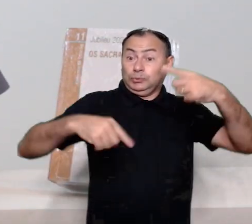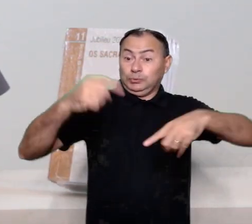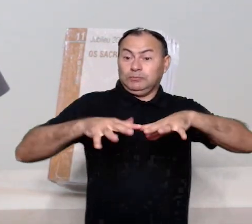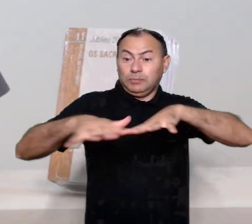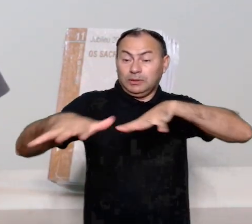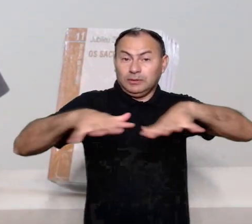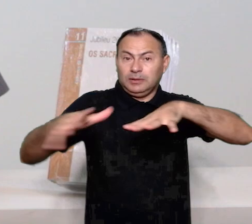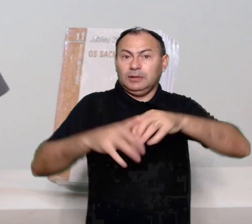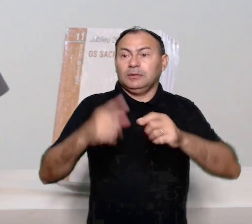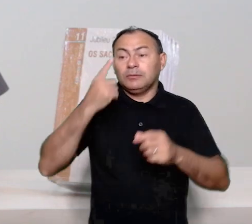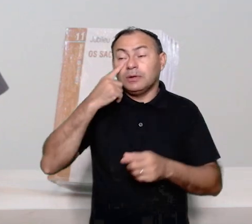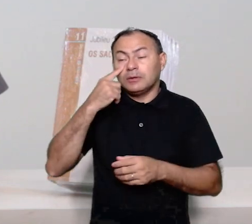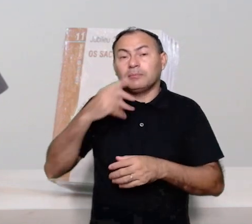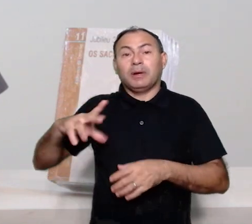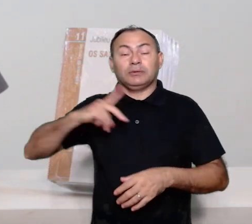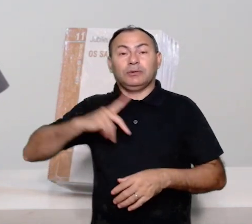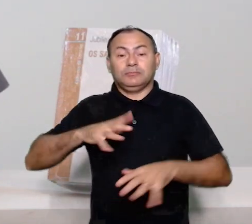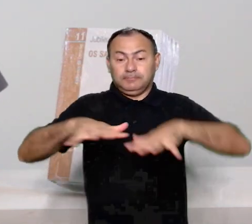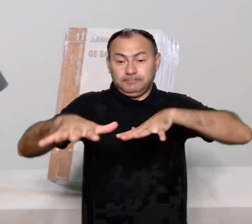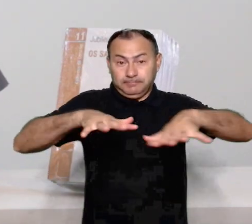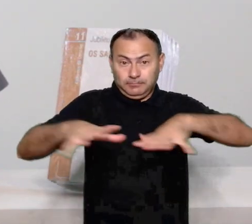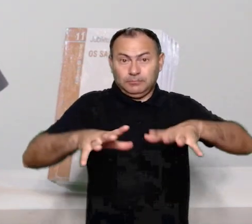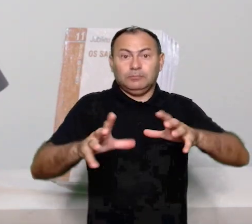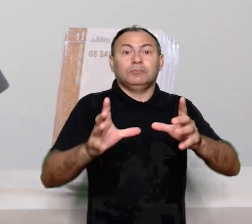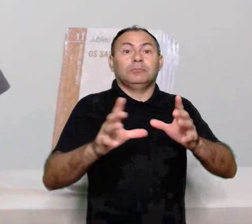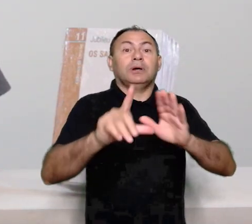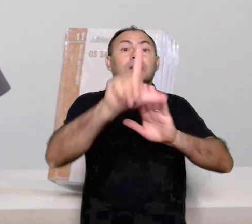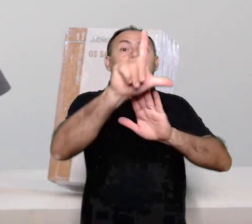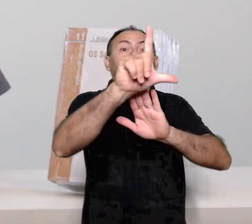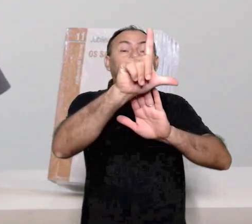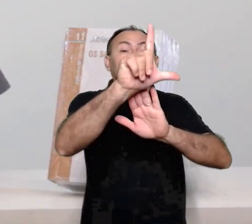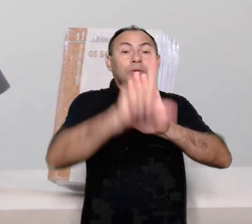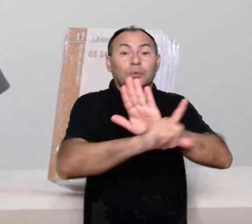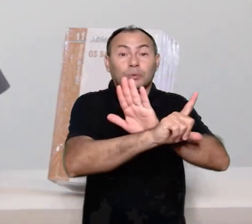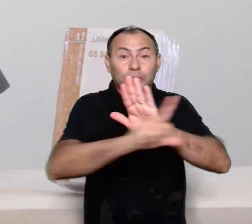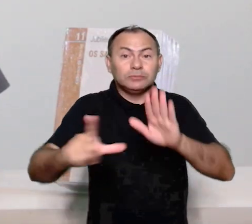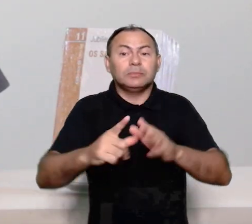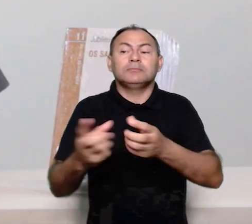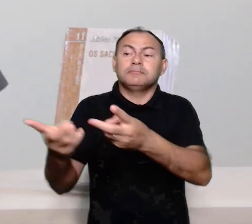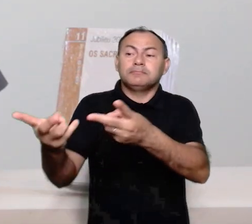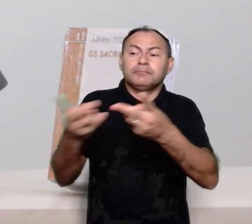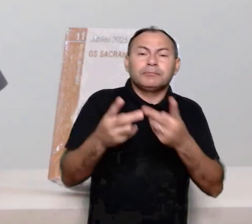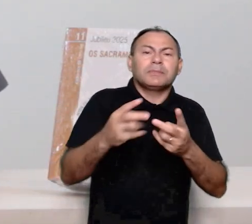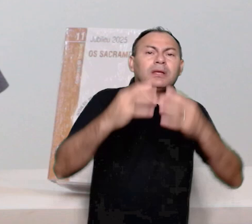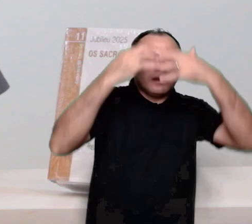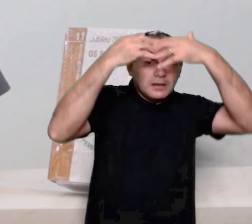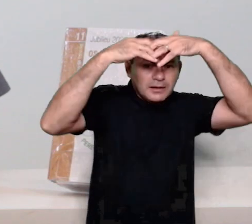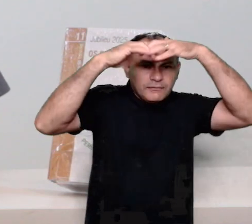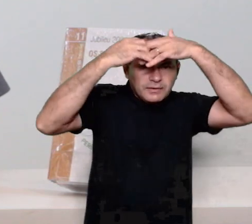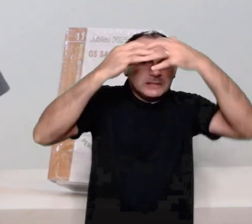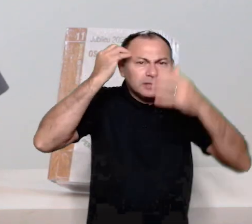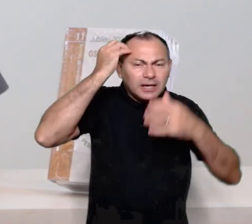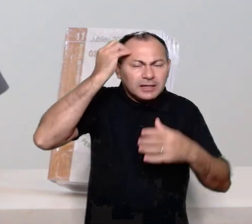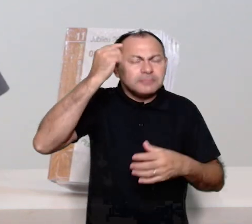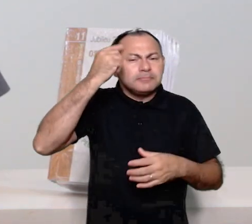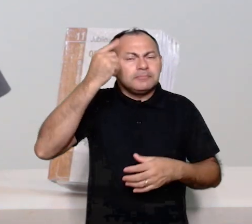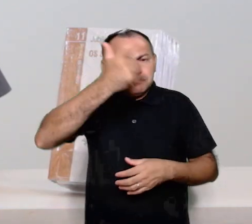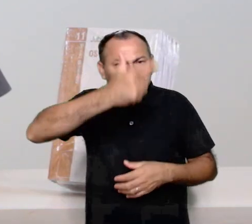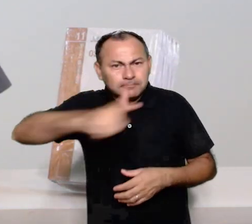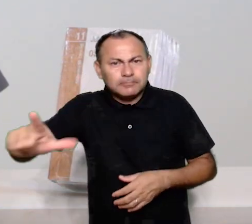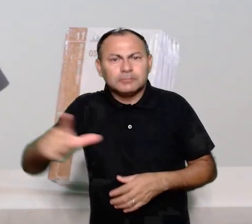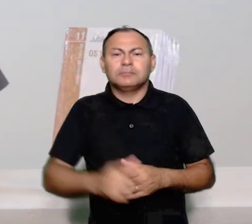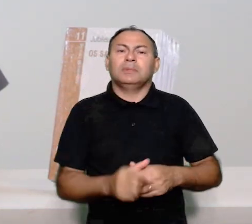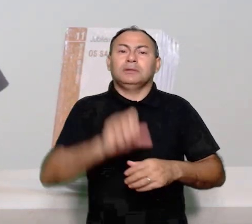em particular o movimento litúrgico, nós somos convidados a refletir, a